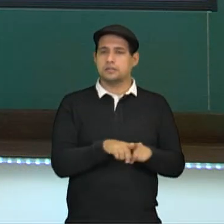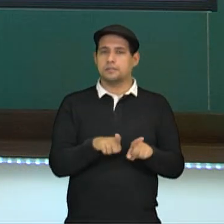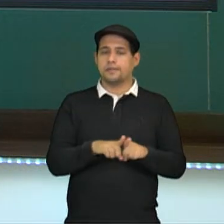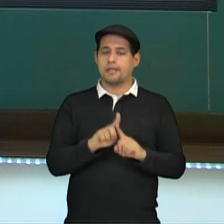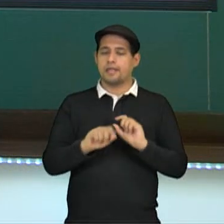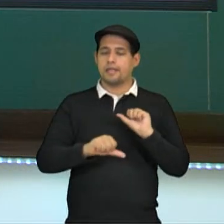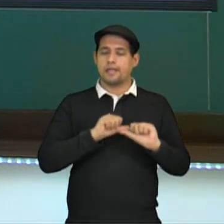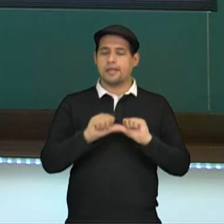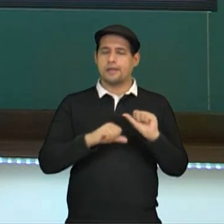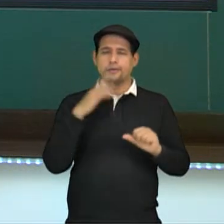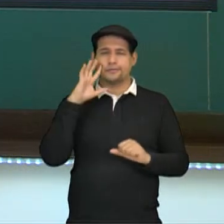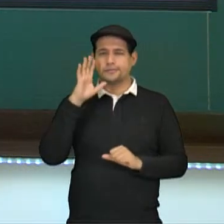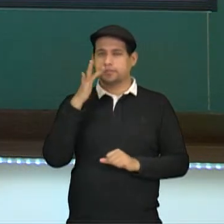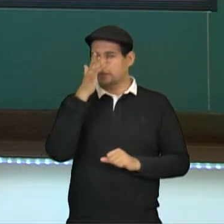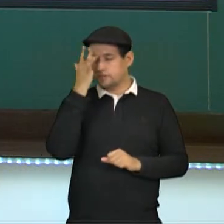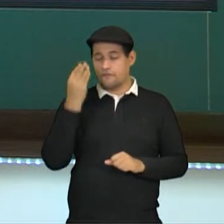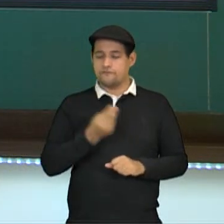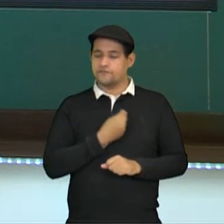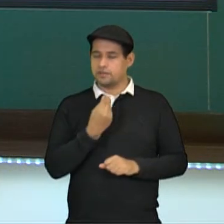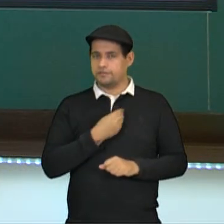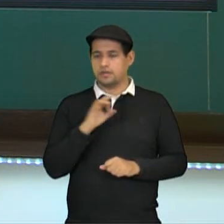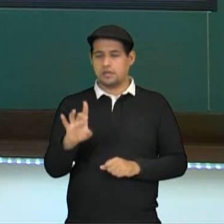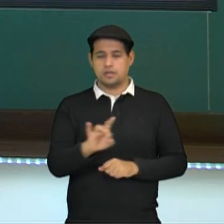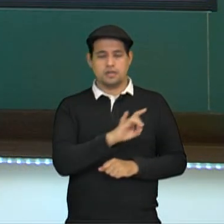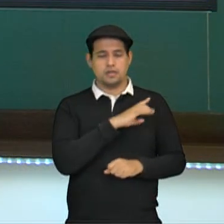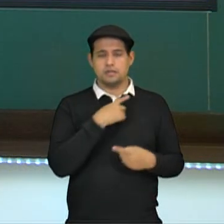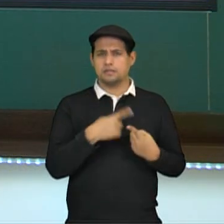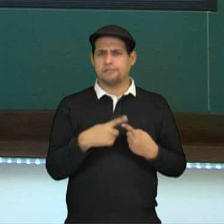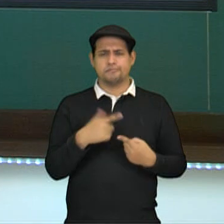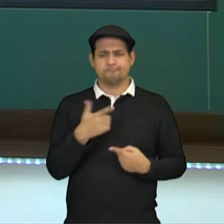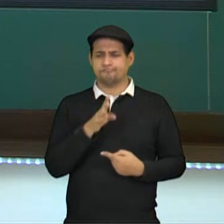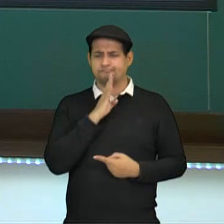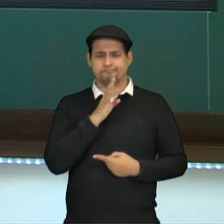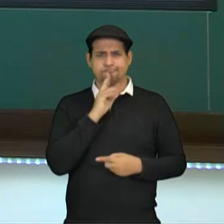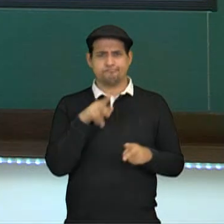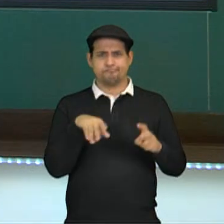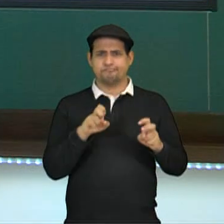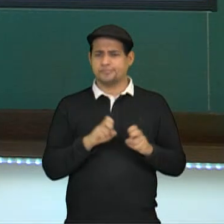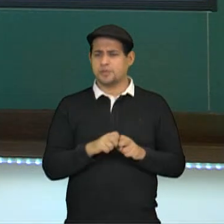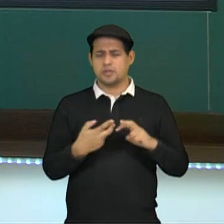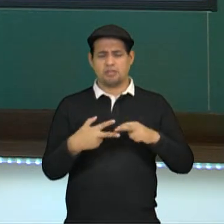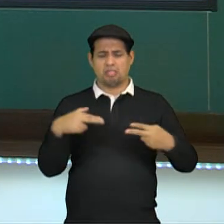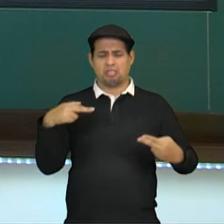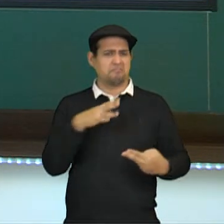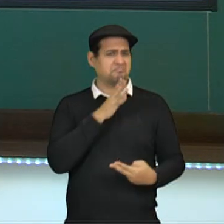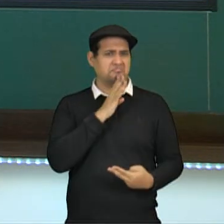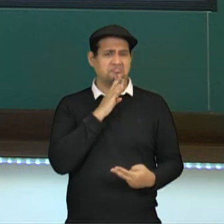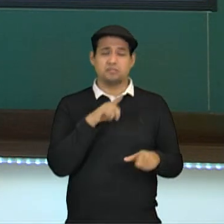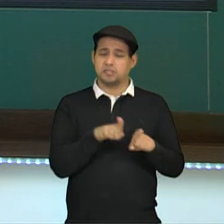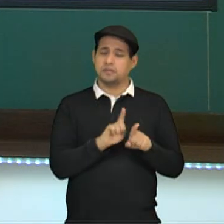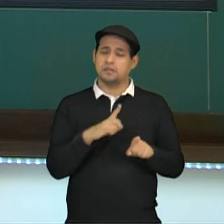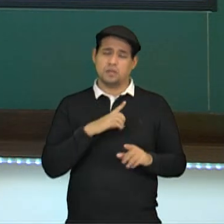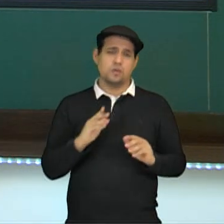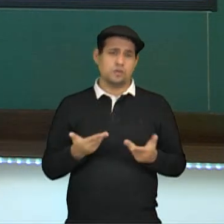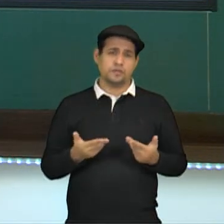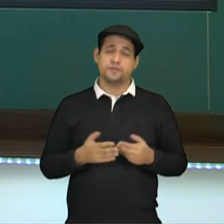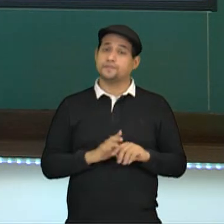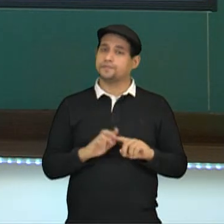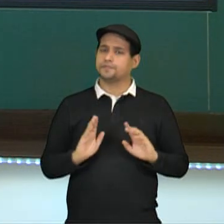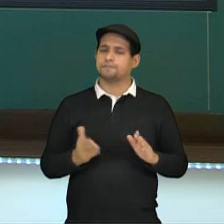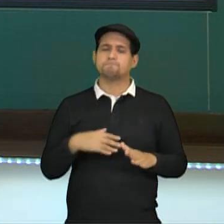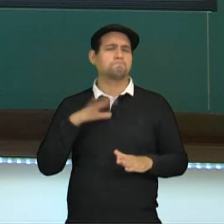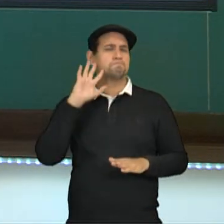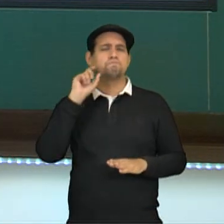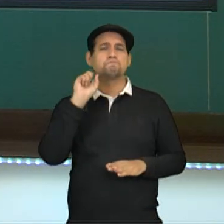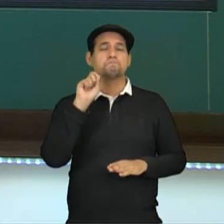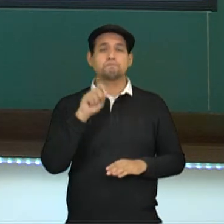eram transmitidas de um ser vivo ao outro. Não se tinha conhecimento de genética como a gente tem hoje. Então, ele